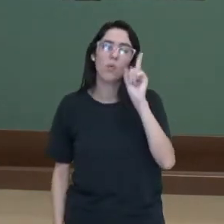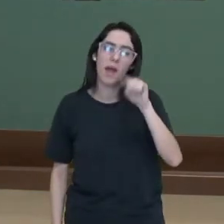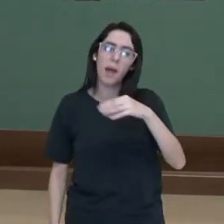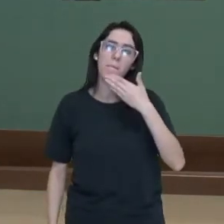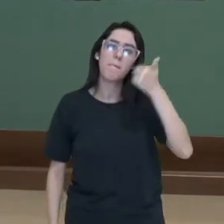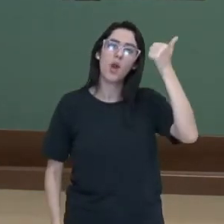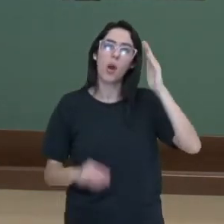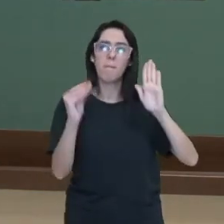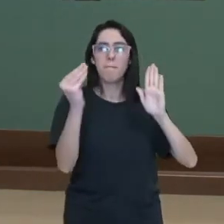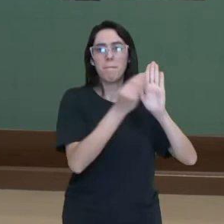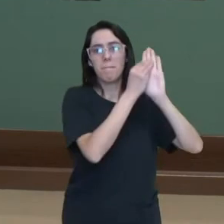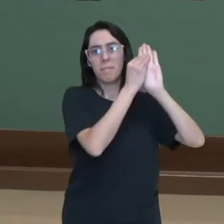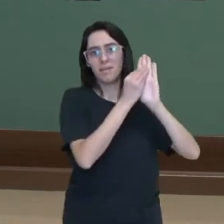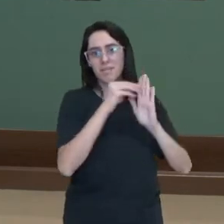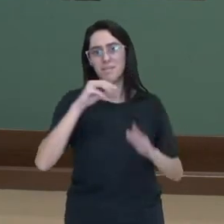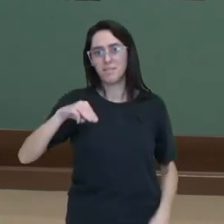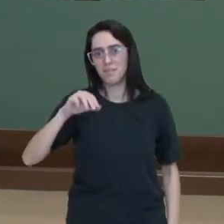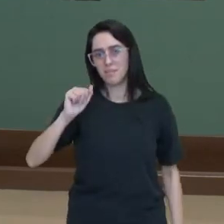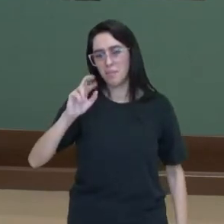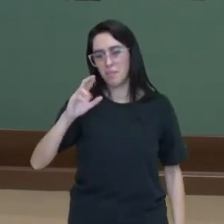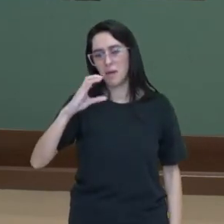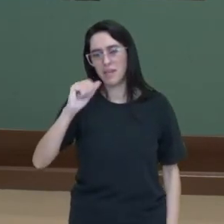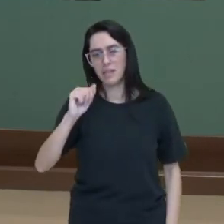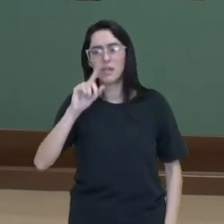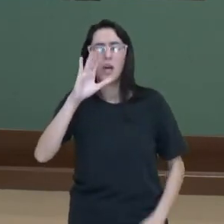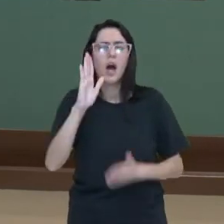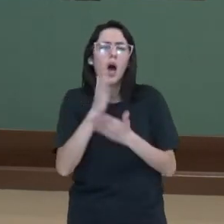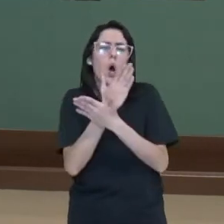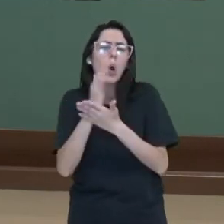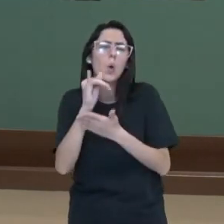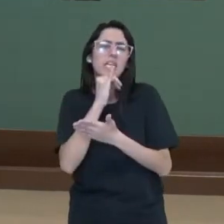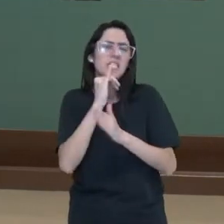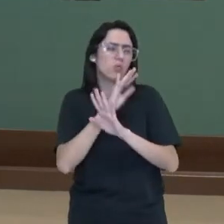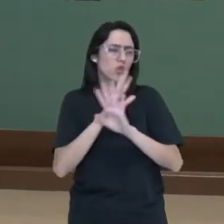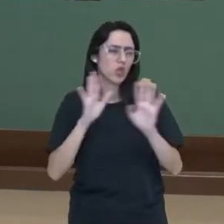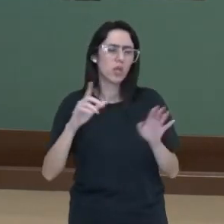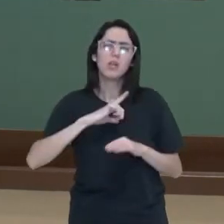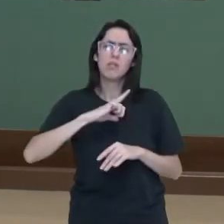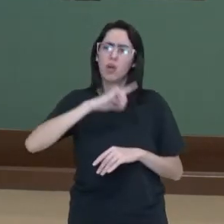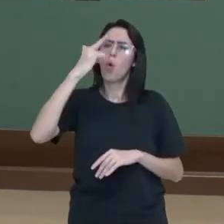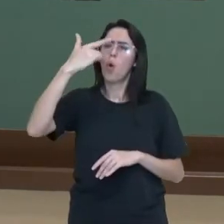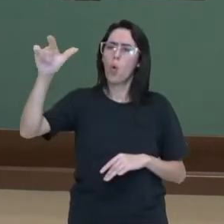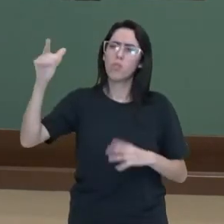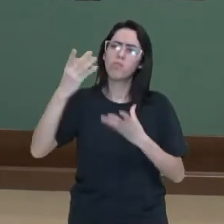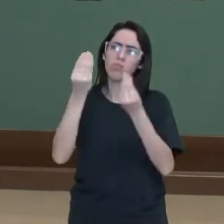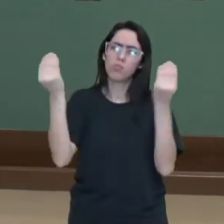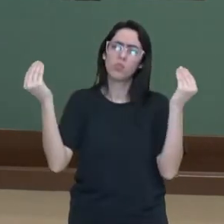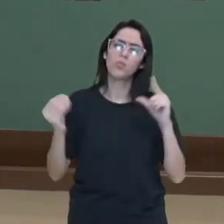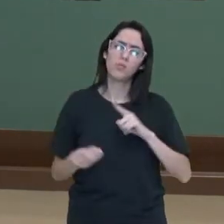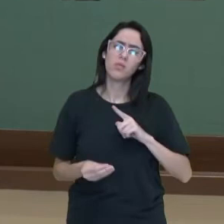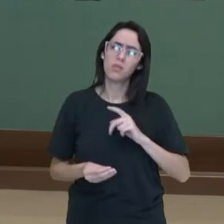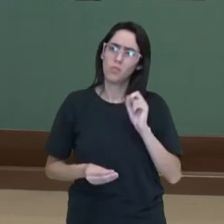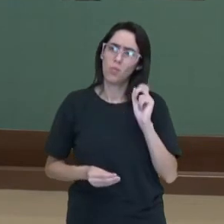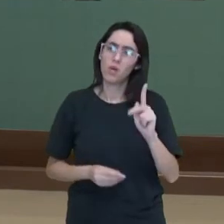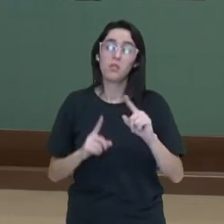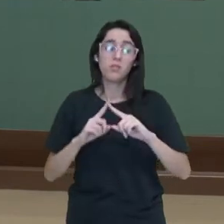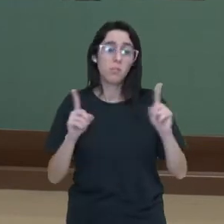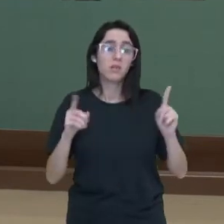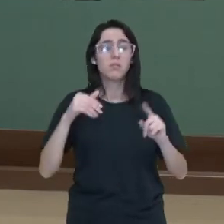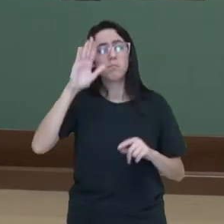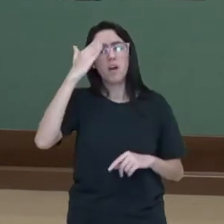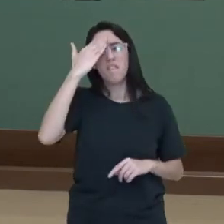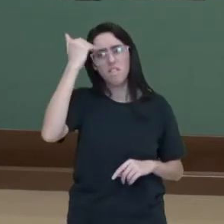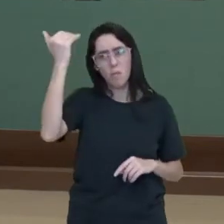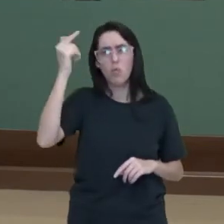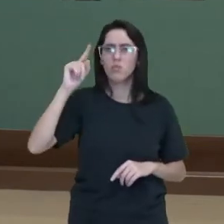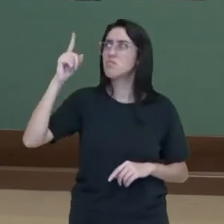é quem vai vencer, tá bom? Então esses são alguns dos esportes de marca. Existem outros, tá certo, gente? Mas os mais conhecidos, talvez,